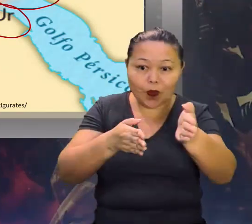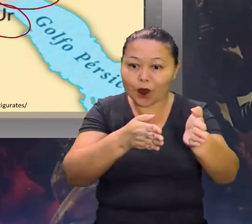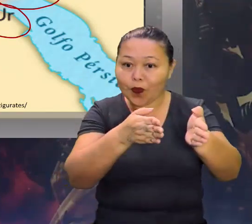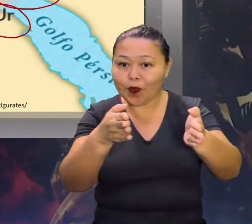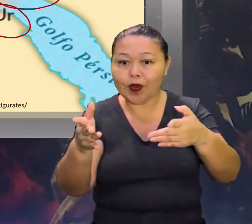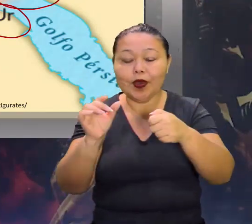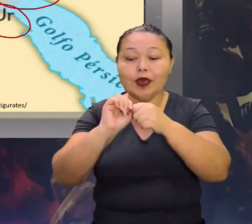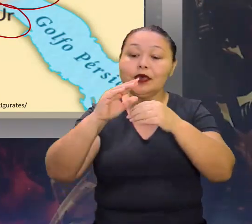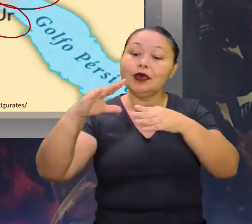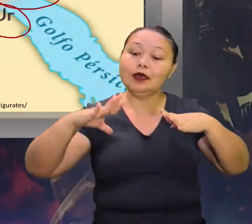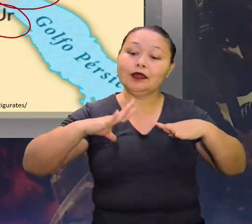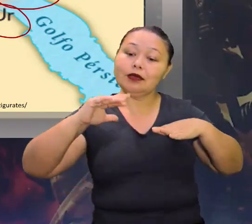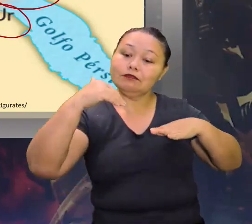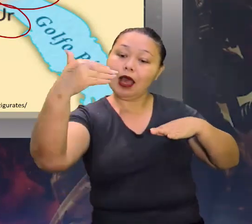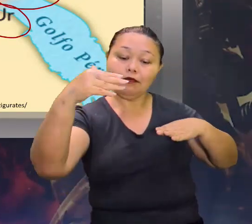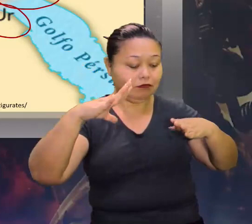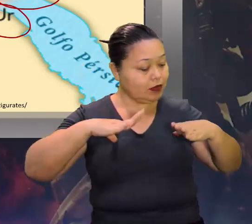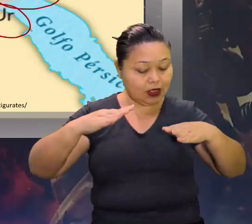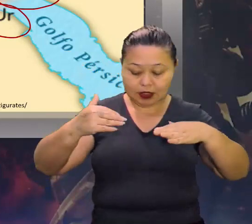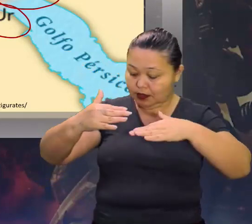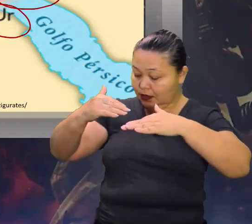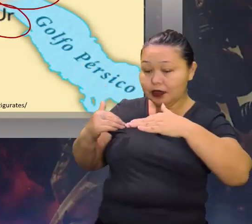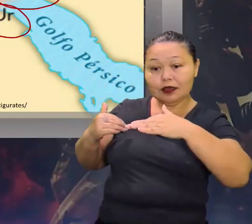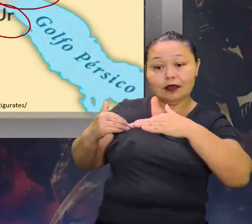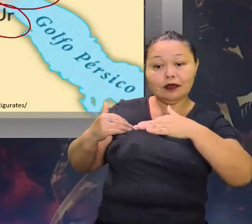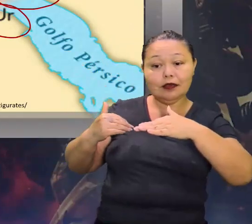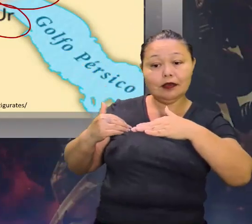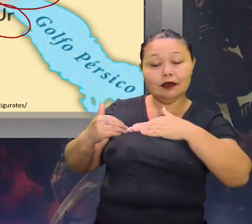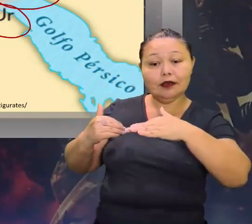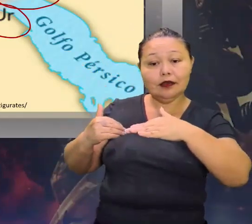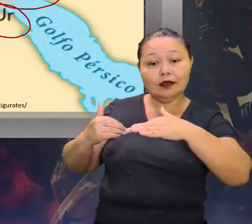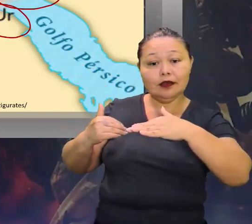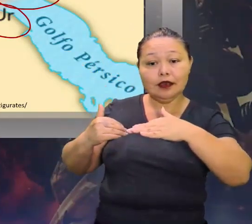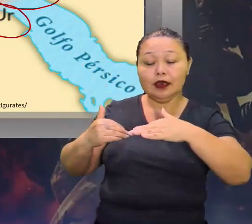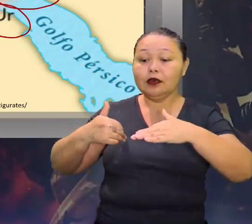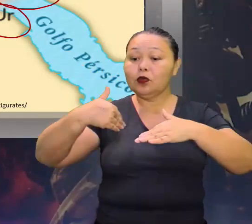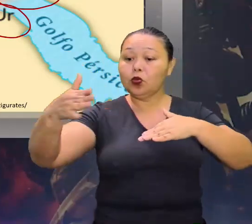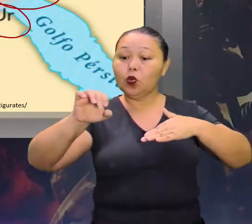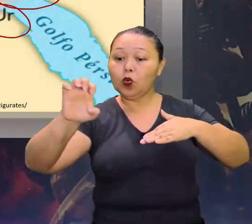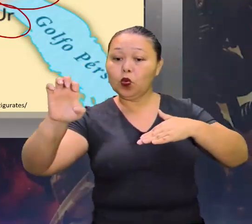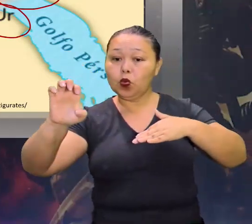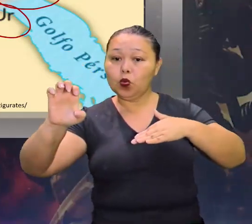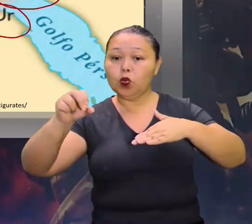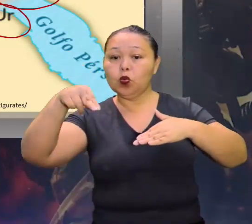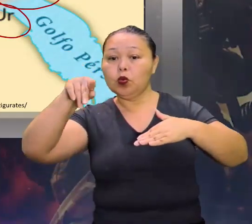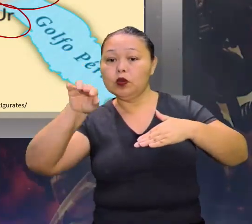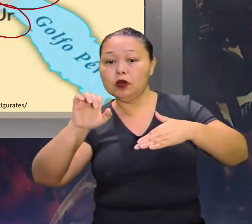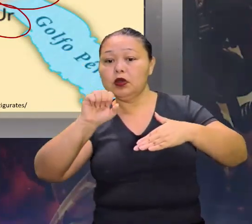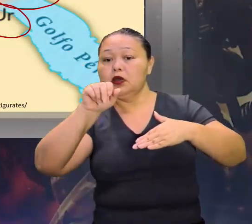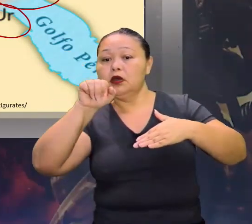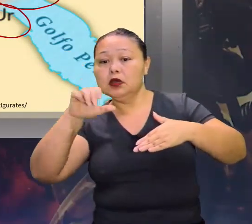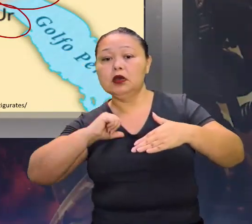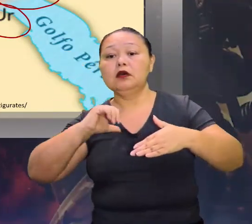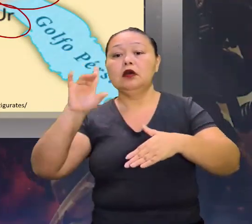tenho cidades aqui e cidades aqui. Do lado esquerdo eu tenho Nínive, eu tenho Assur, Kish,